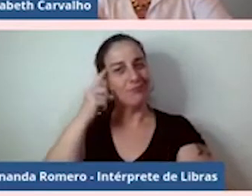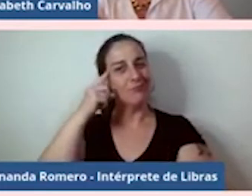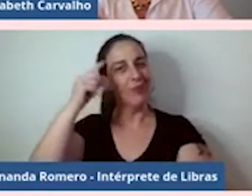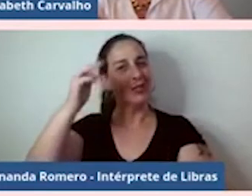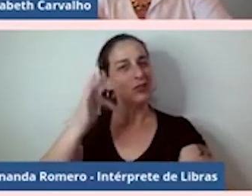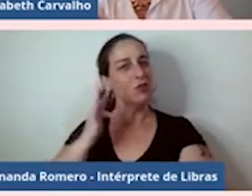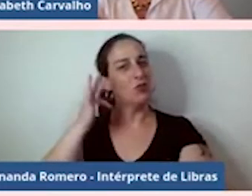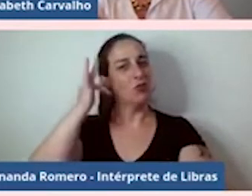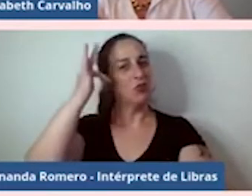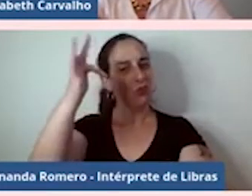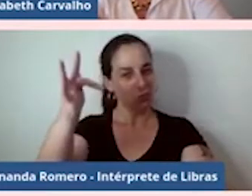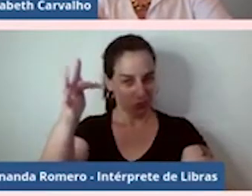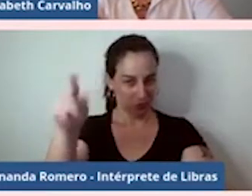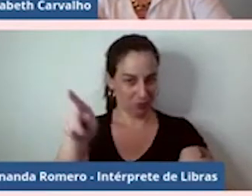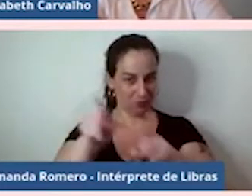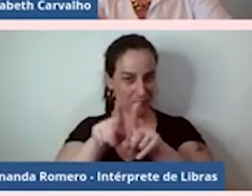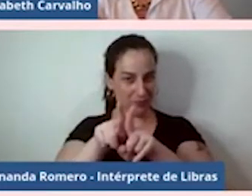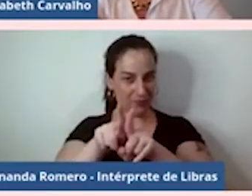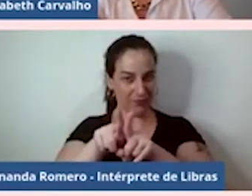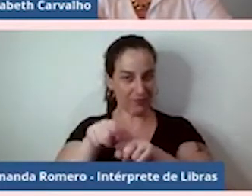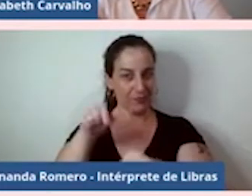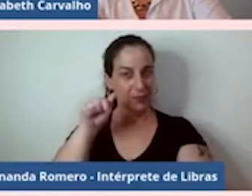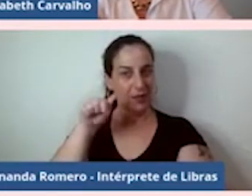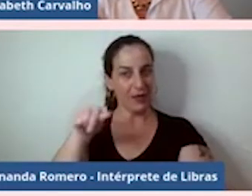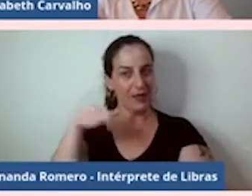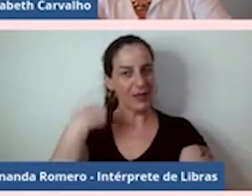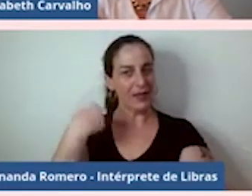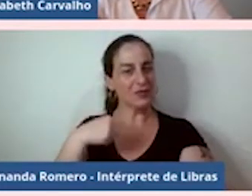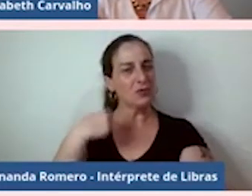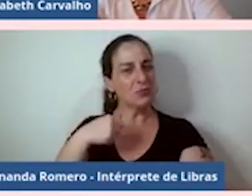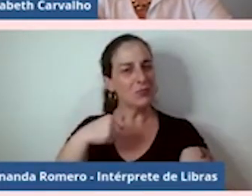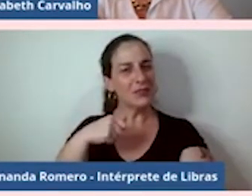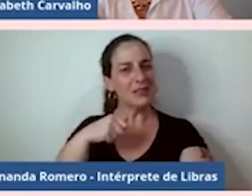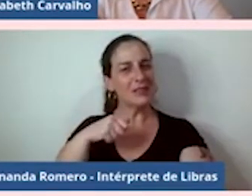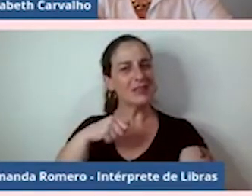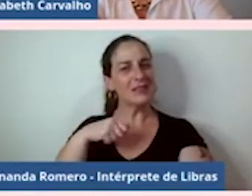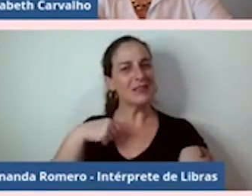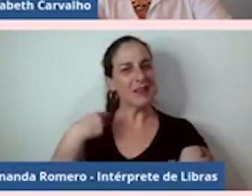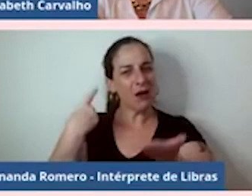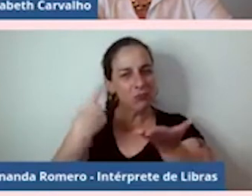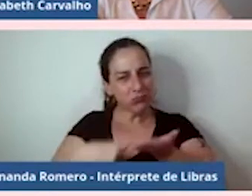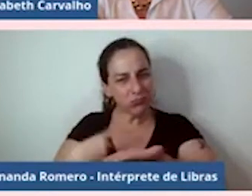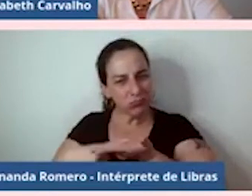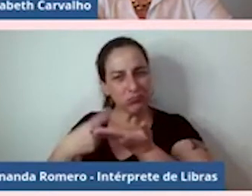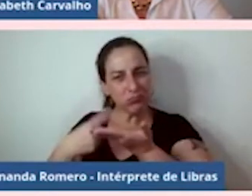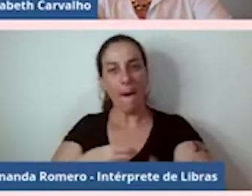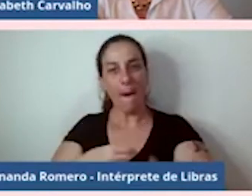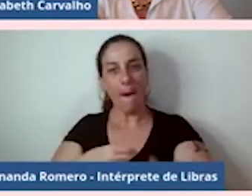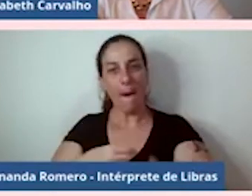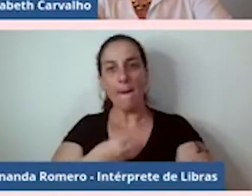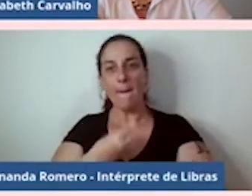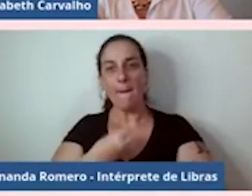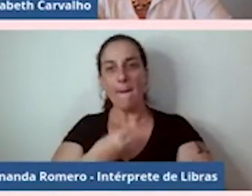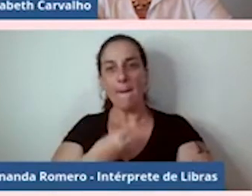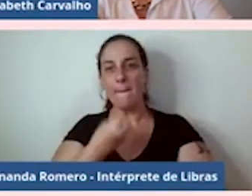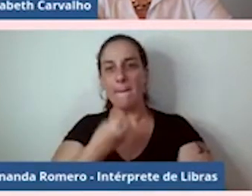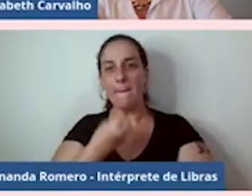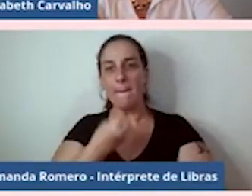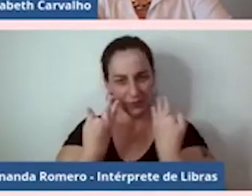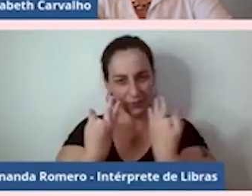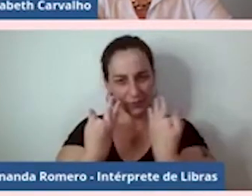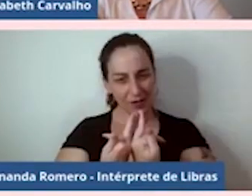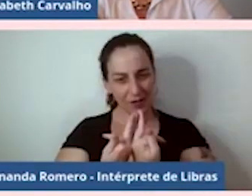amanhã. E isso tem que ser algo muito bem pactuado entre as partes dentro da família, né? Por